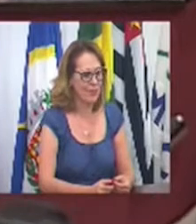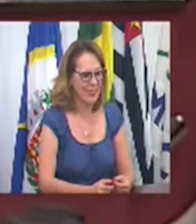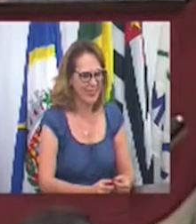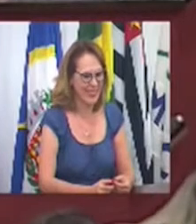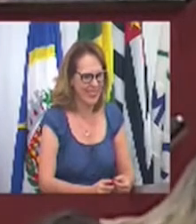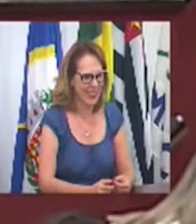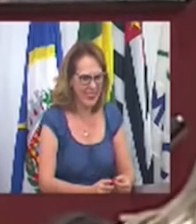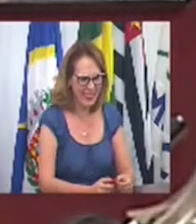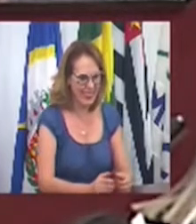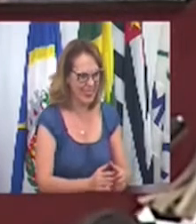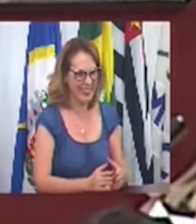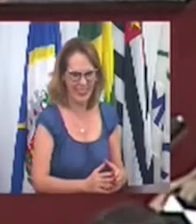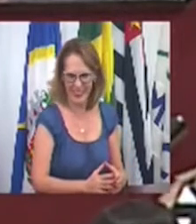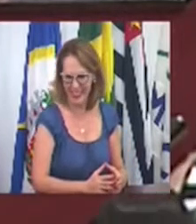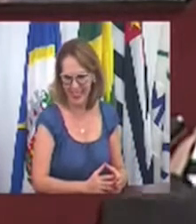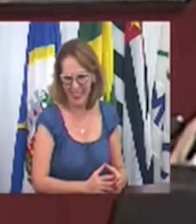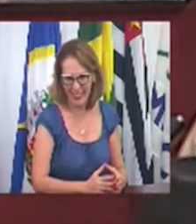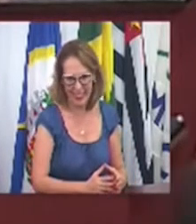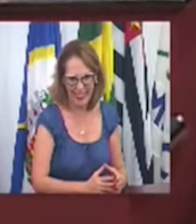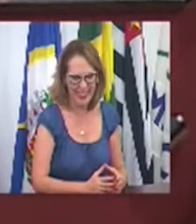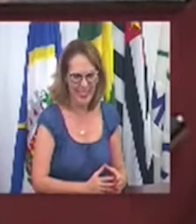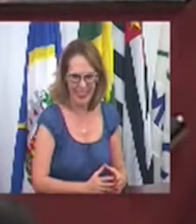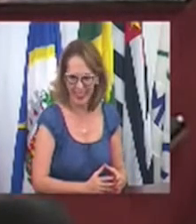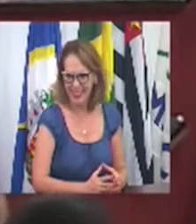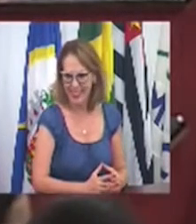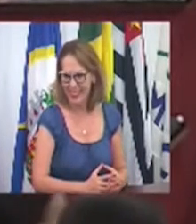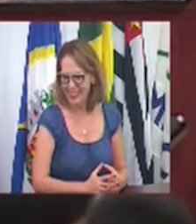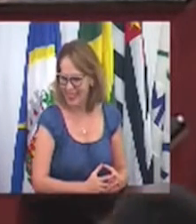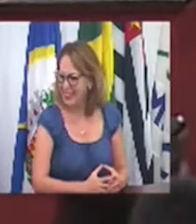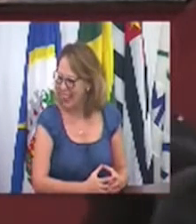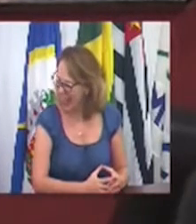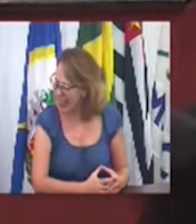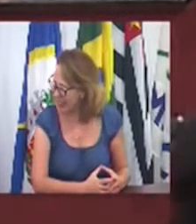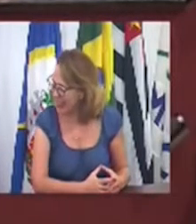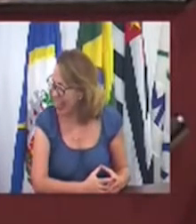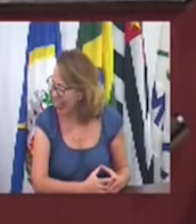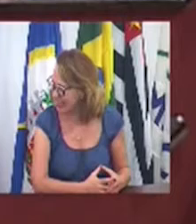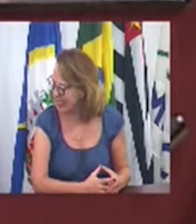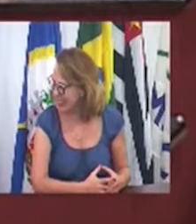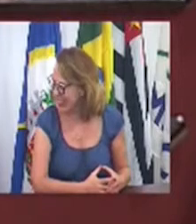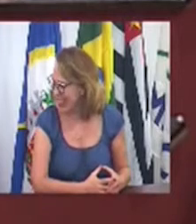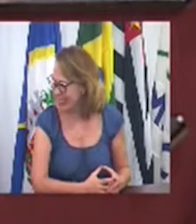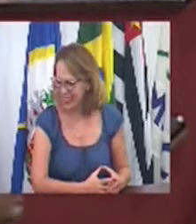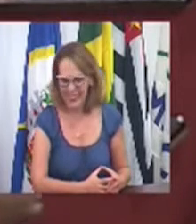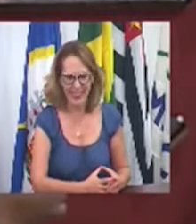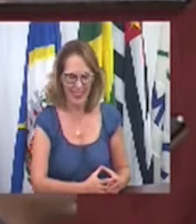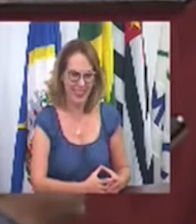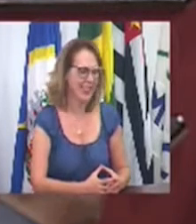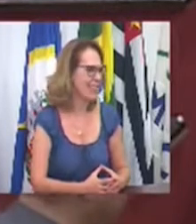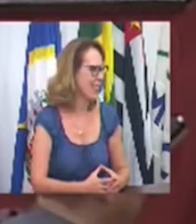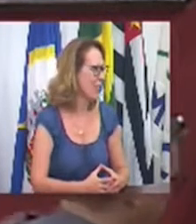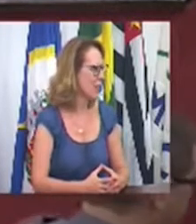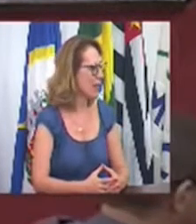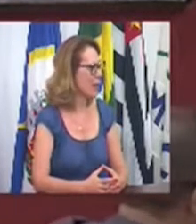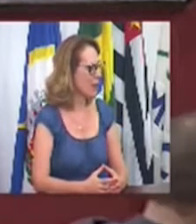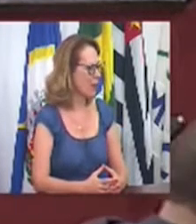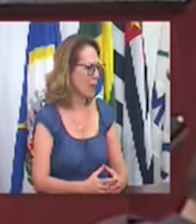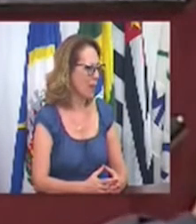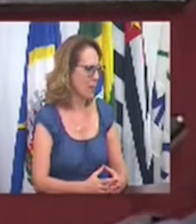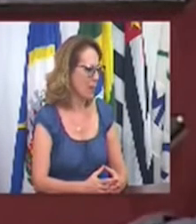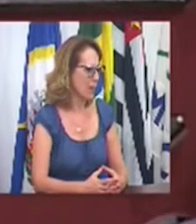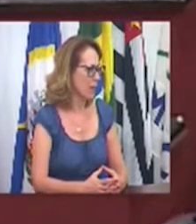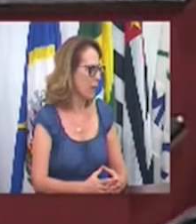muito gratificante estar presente mais uma vez aqui com os senhores, né, recebendo o elogio dos nossos policiais aí que trabalham na